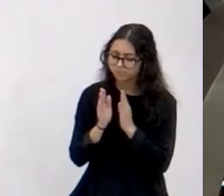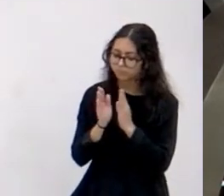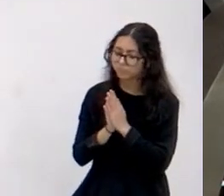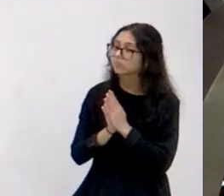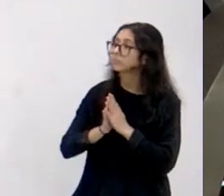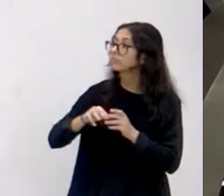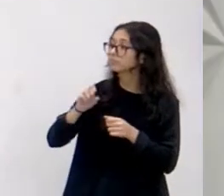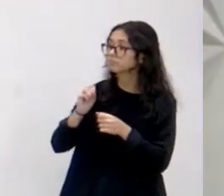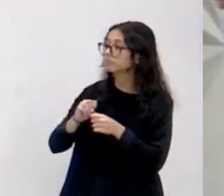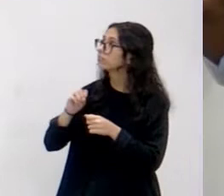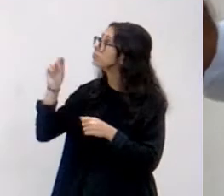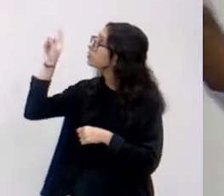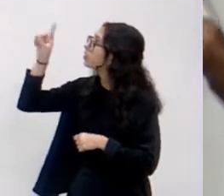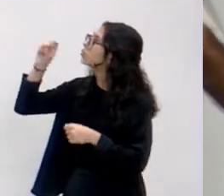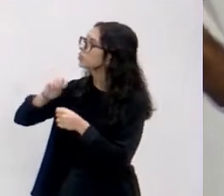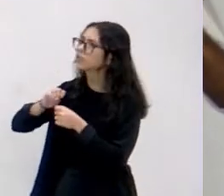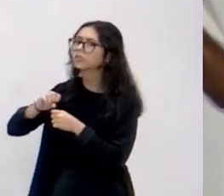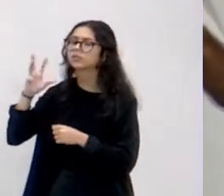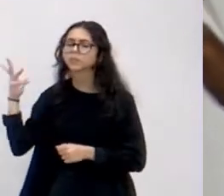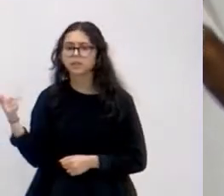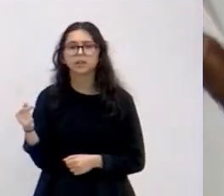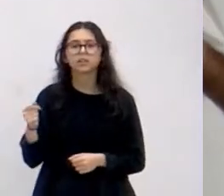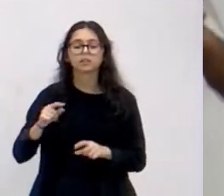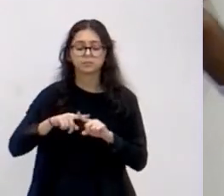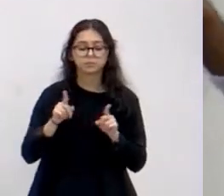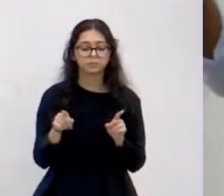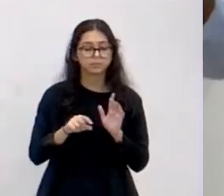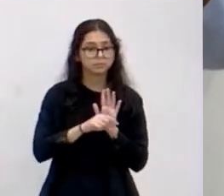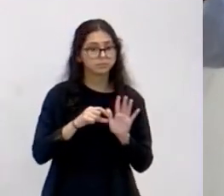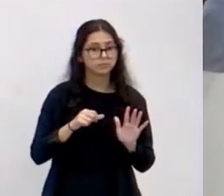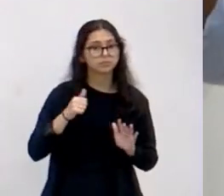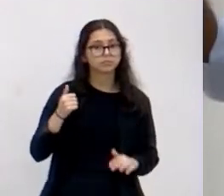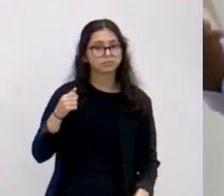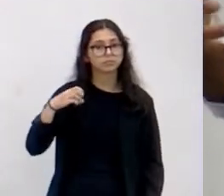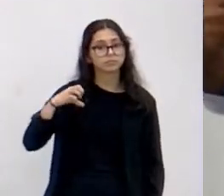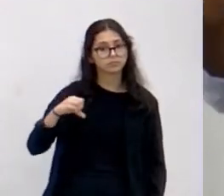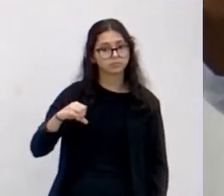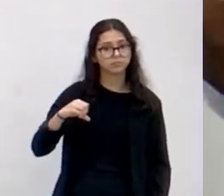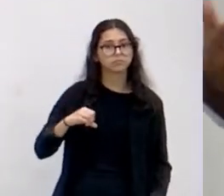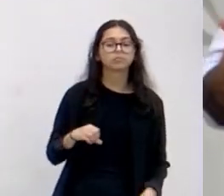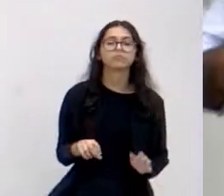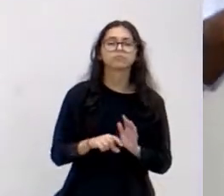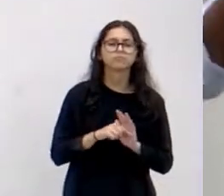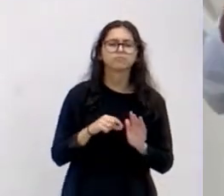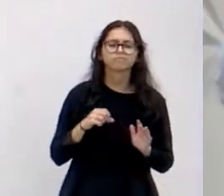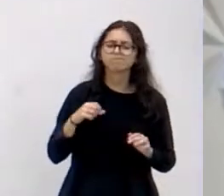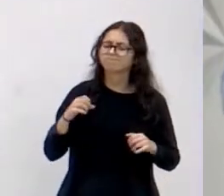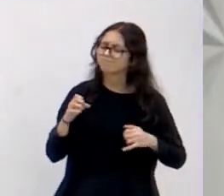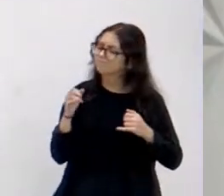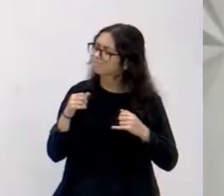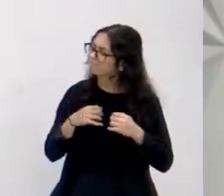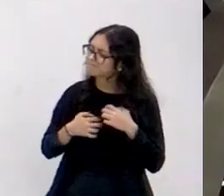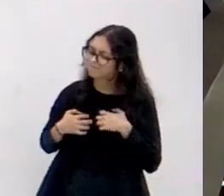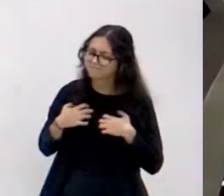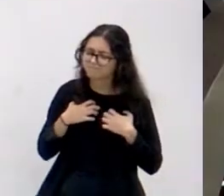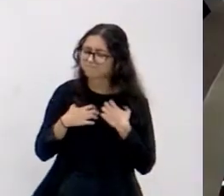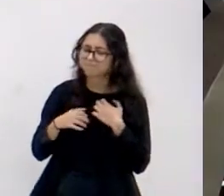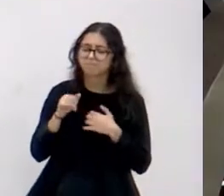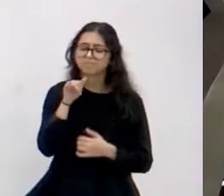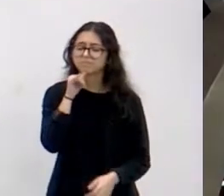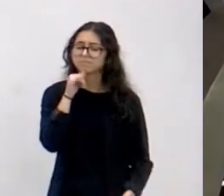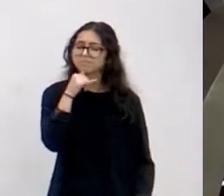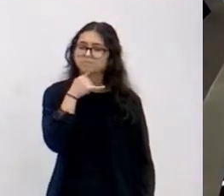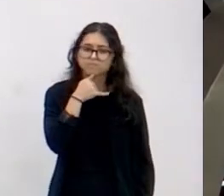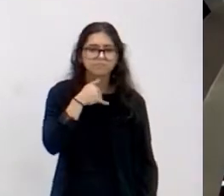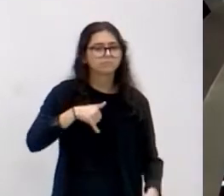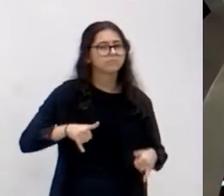e cai a chuva mas o capítulo 19 é o capítulo da oração da tristeza da ansiedade da